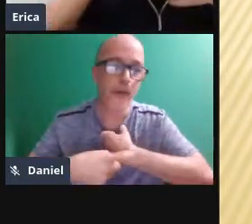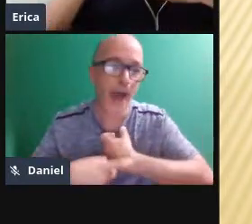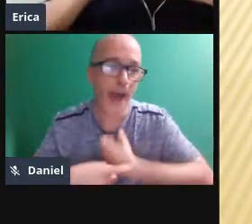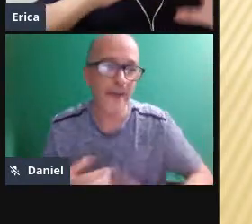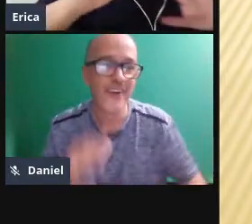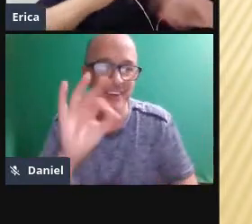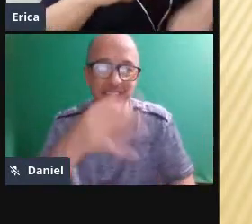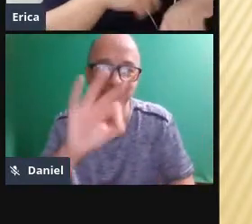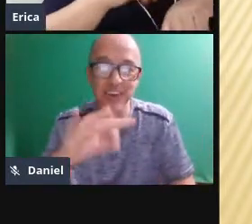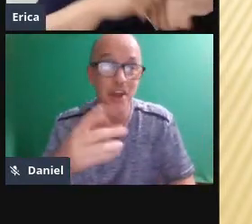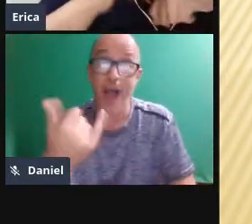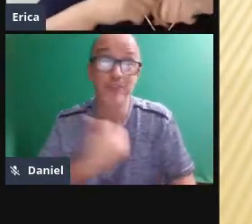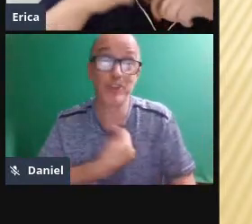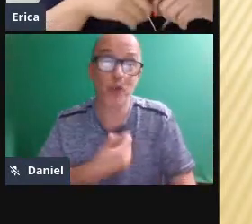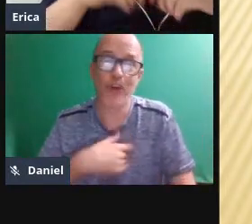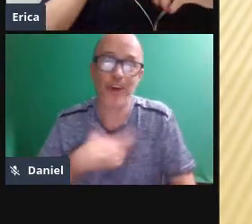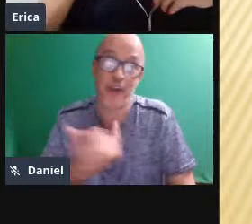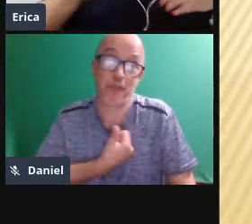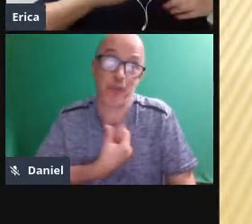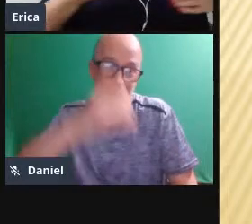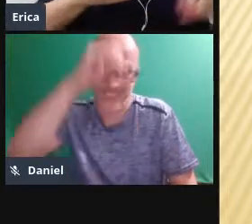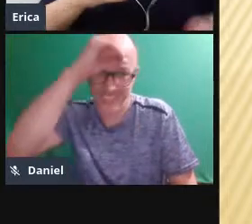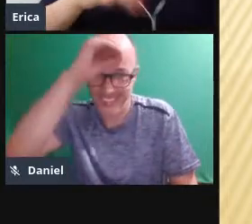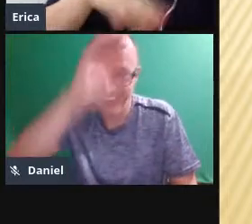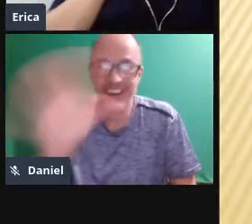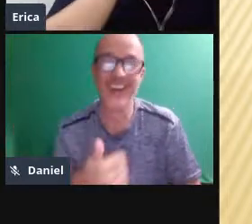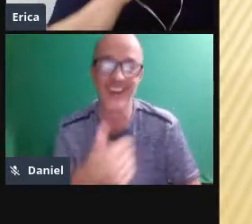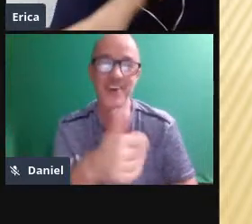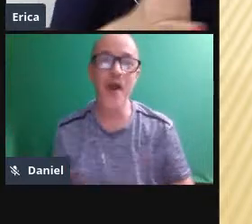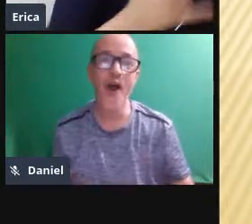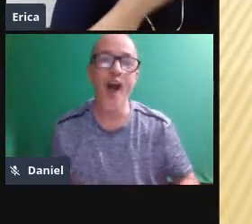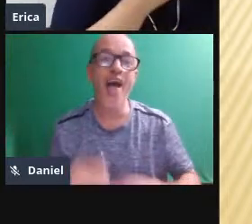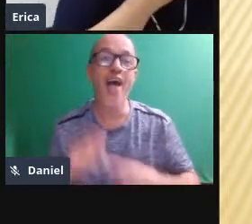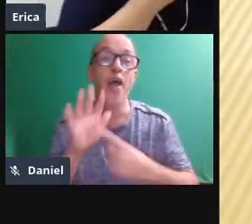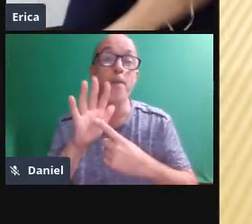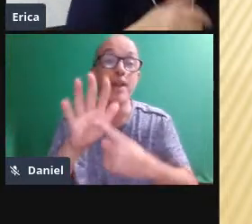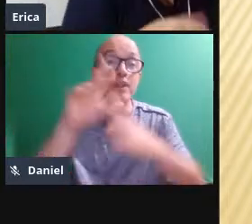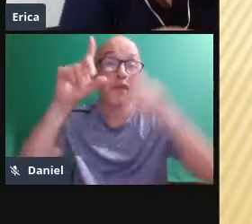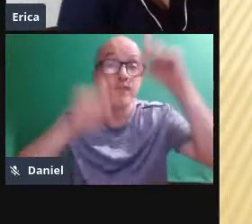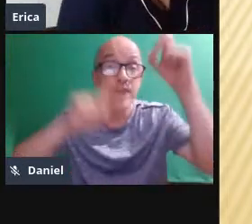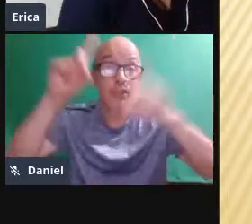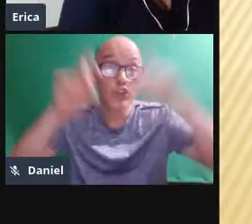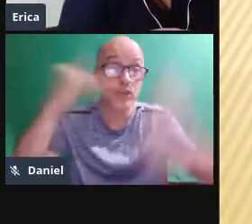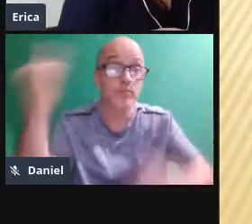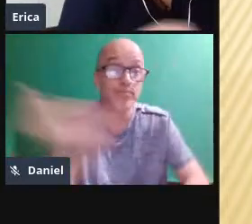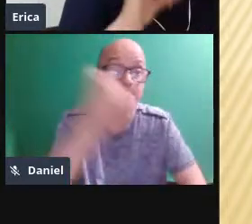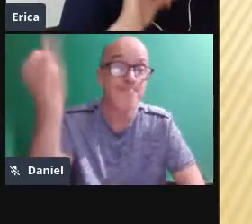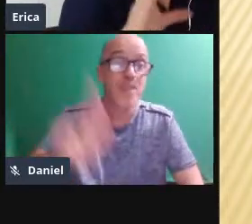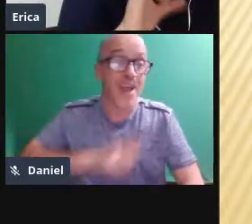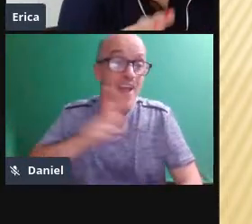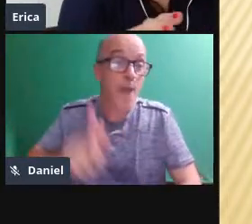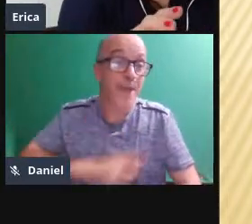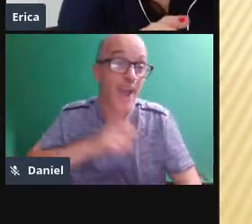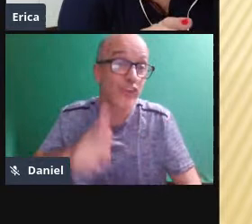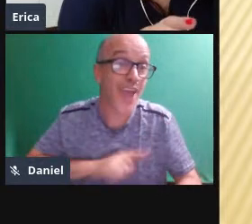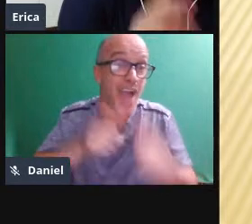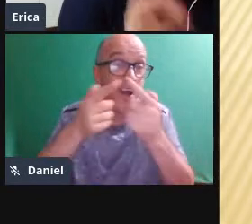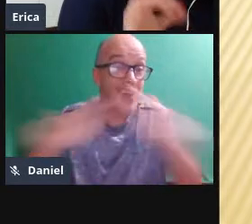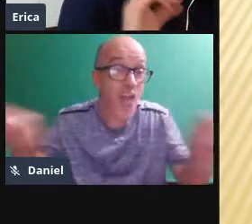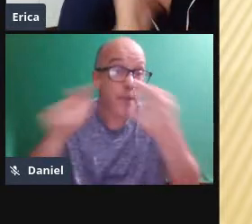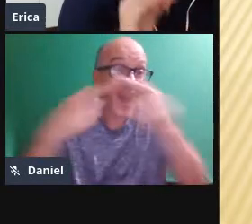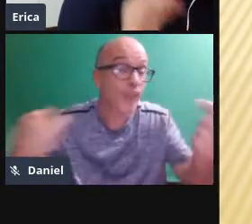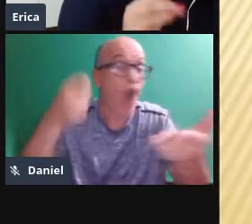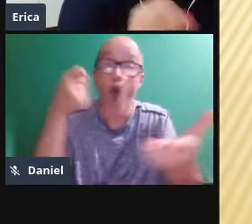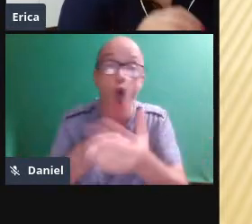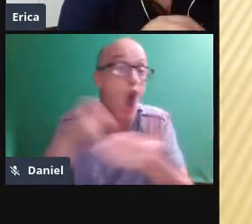É, a gente está aqui conversando e a gente não percebeu que o horário tá. Eu não avisei, desculpa. Eu vou mostrar só algumas questões